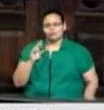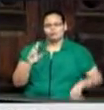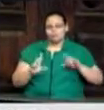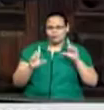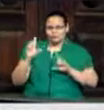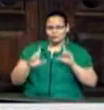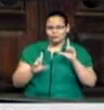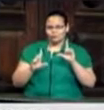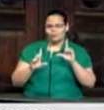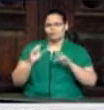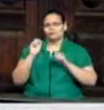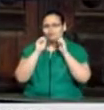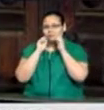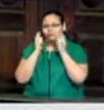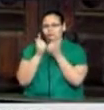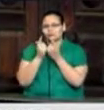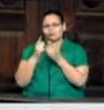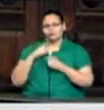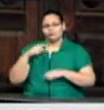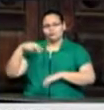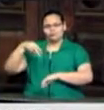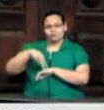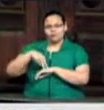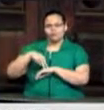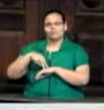TV Alerj, o que me traz à tribuna, presidente,